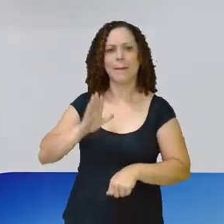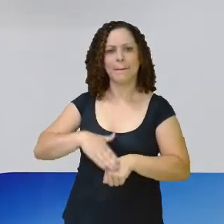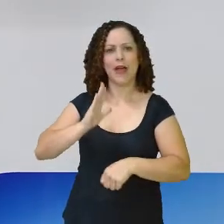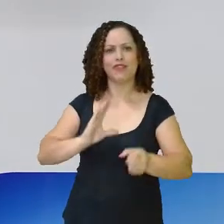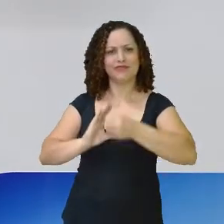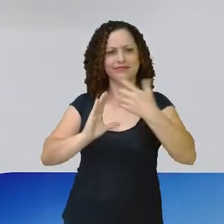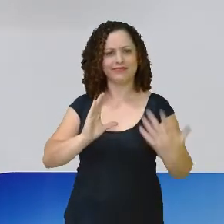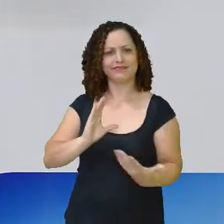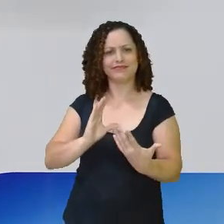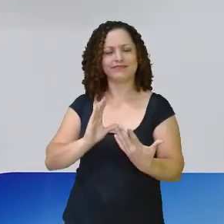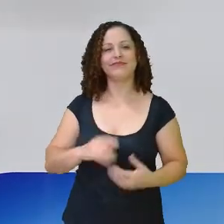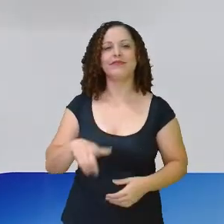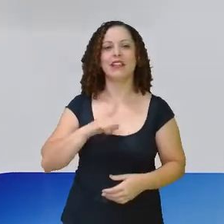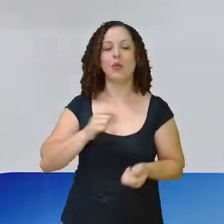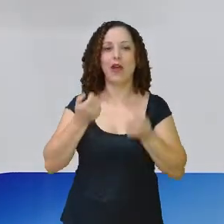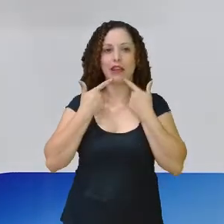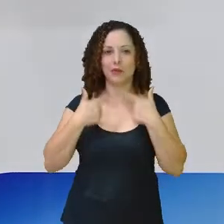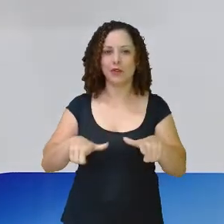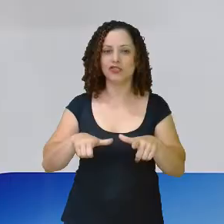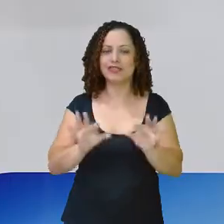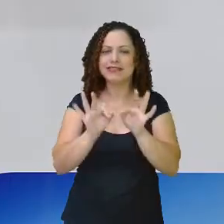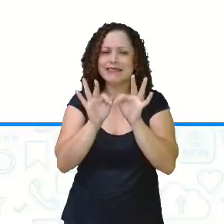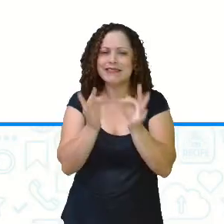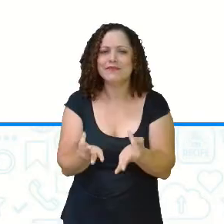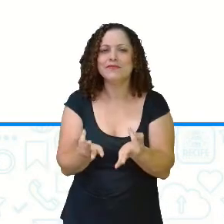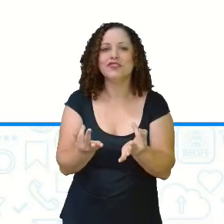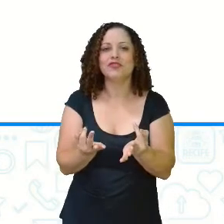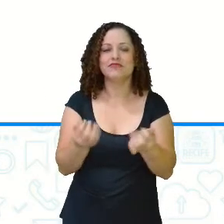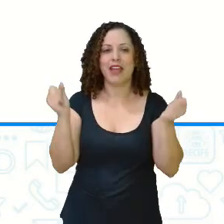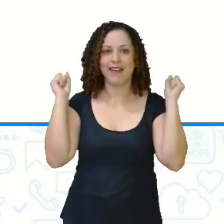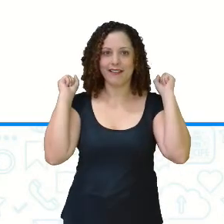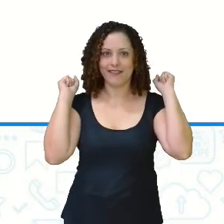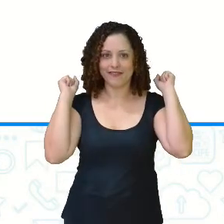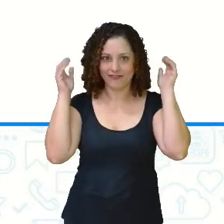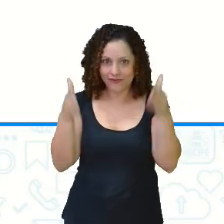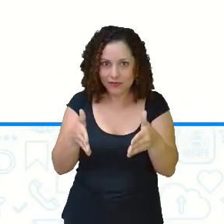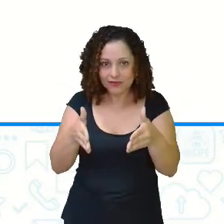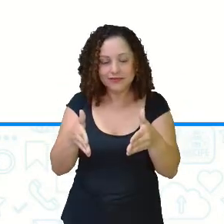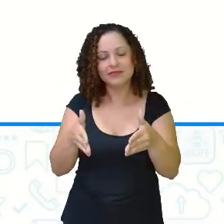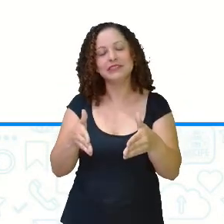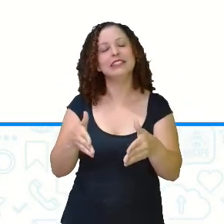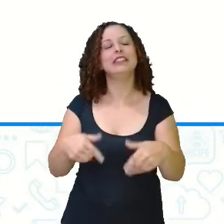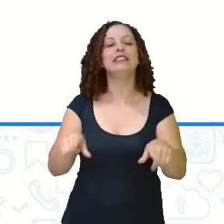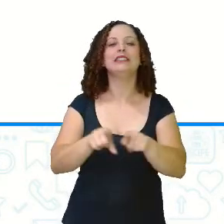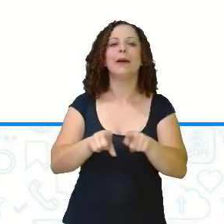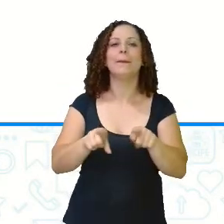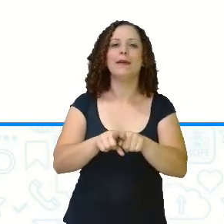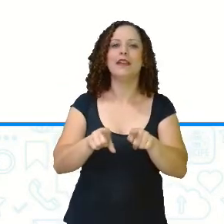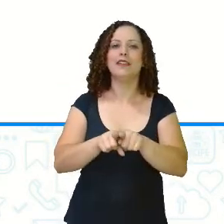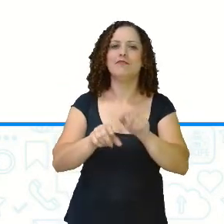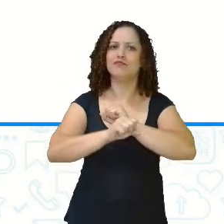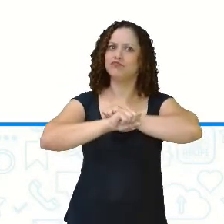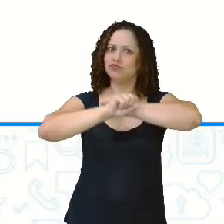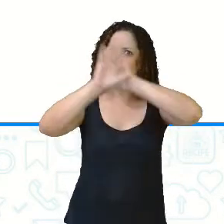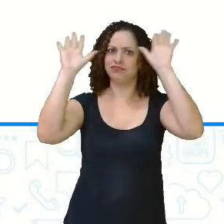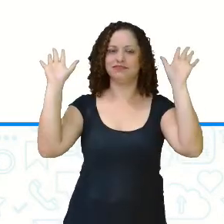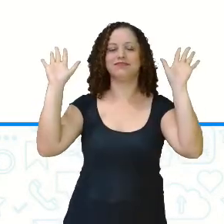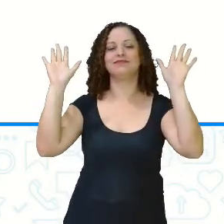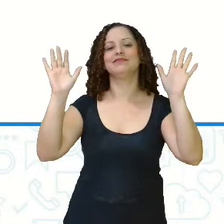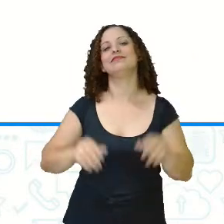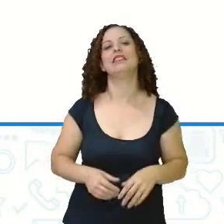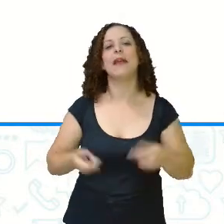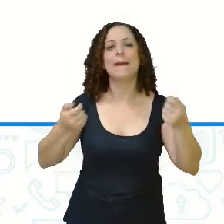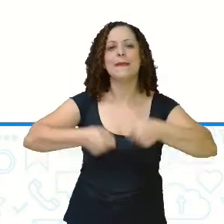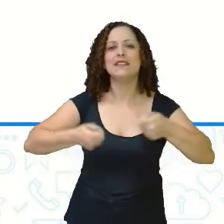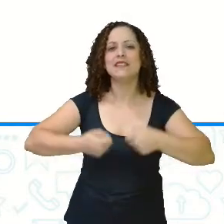olha, possuem uma linguagem simples, objetiva e subjetiva, porque tem que ser uma linguagem clara. Eu preciso que você